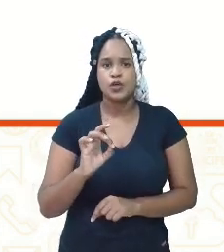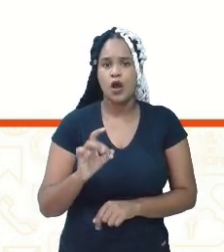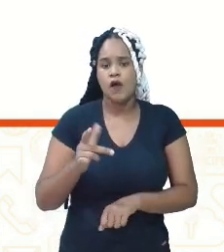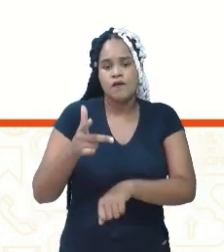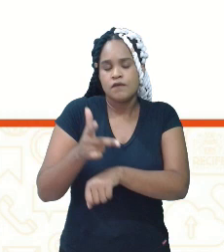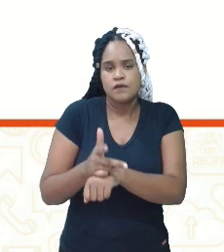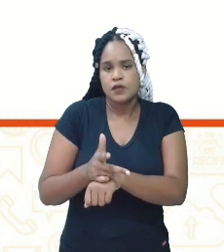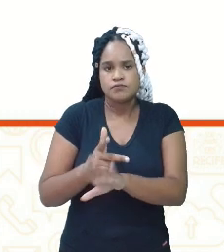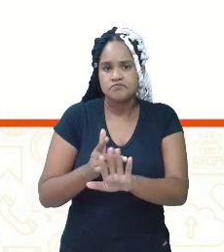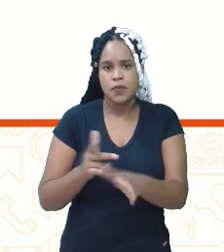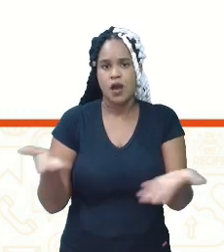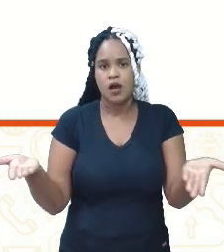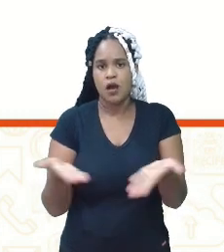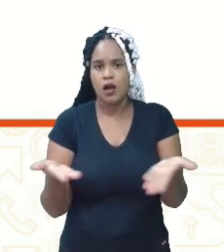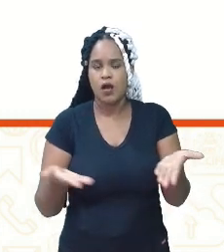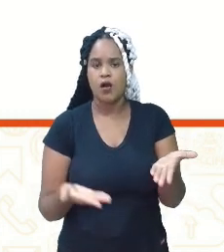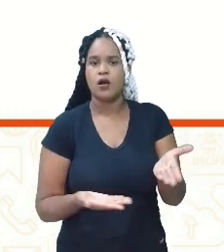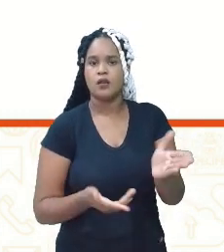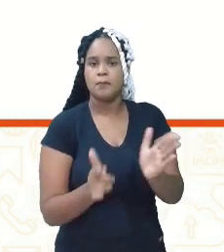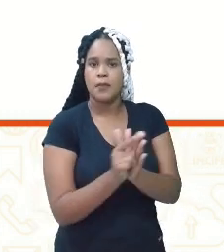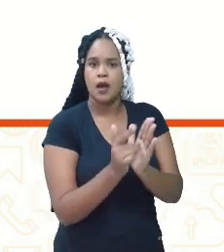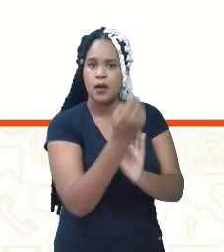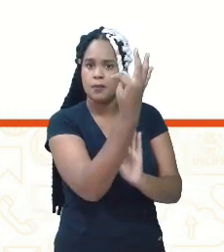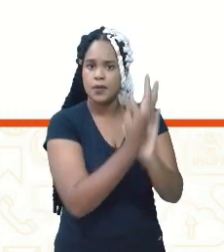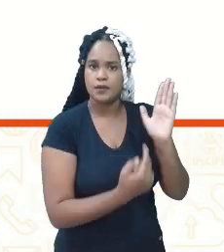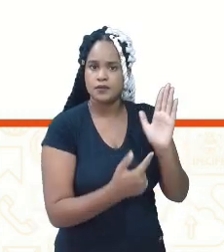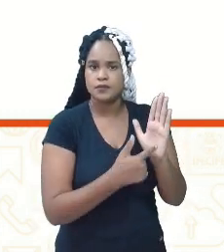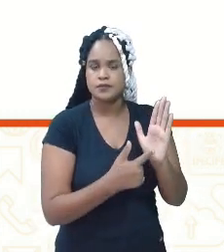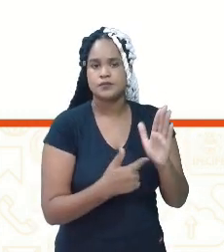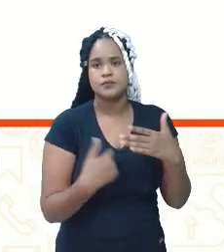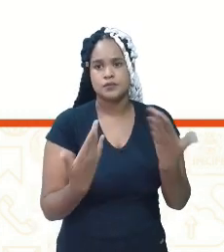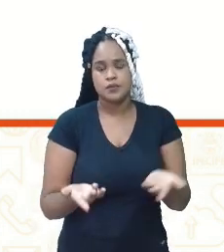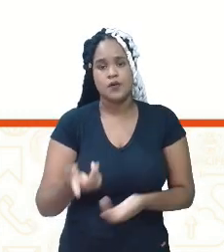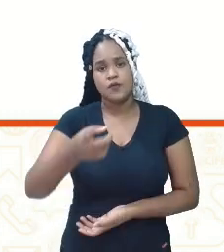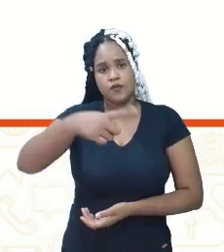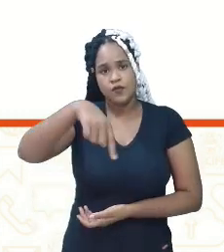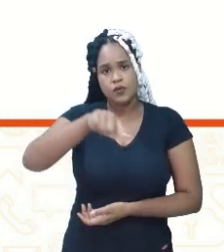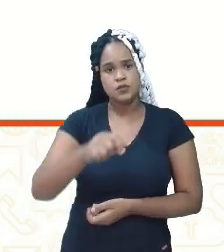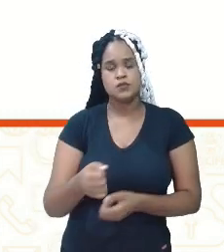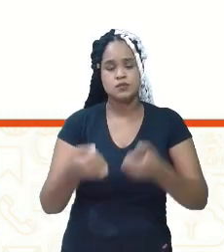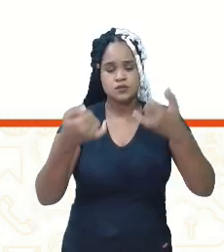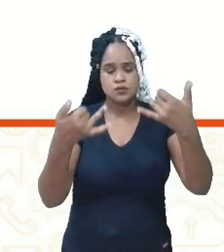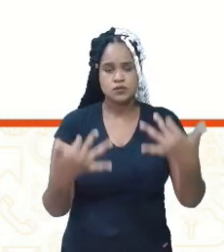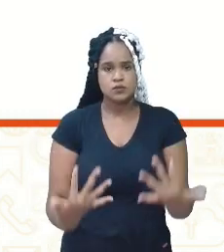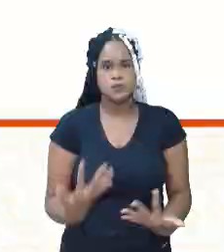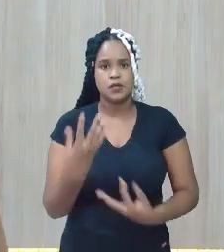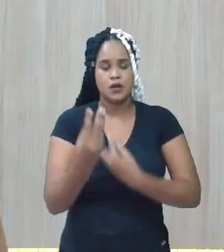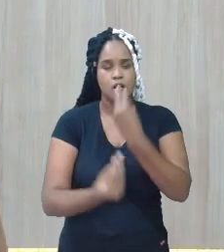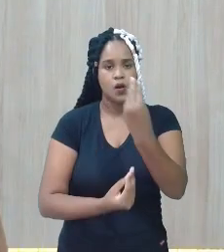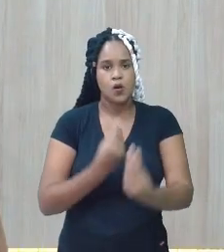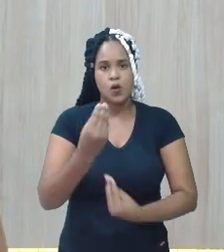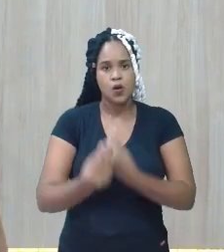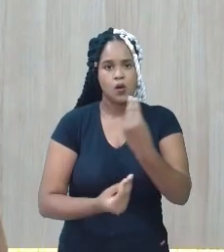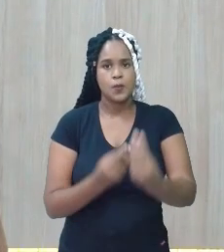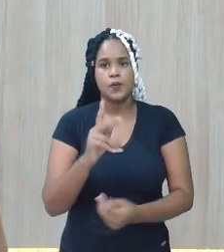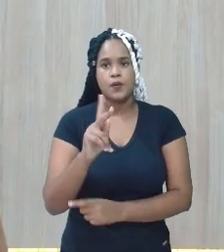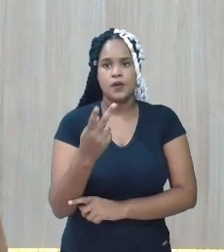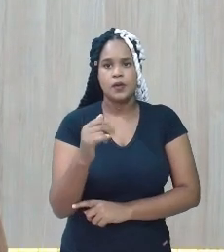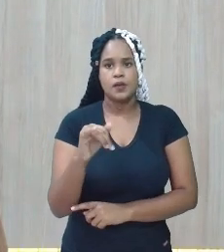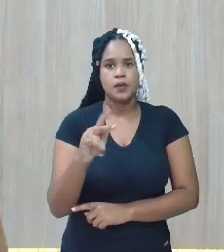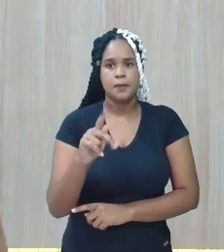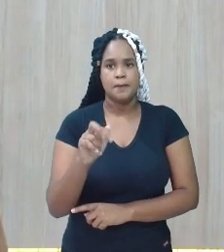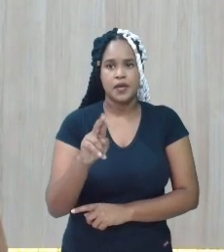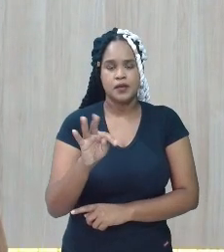do papel. Então, o que seria? Você vai explicar para ele o que é um hipertexto. Quando ele reescreve uma história,